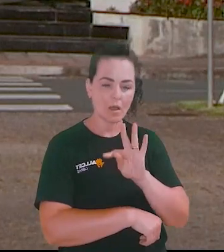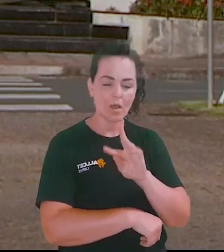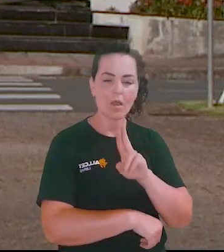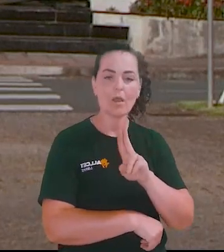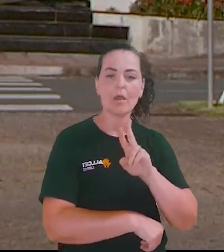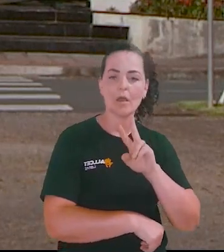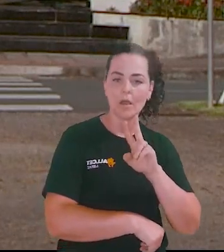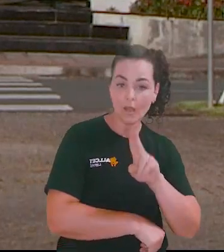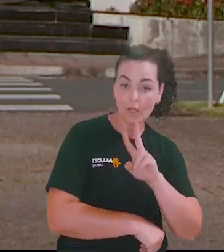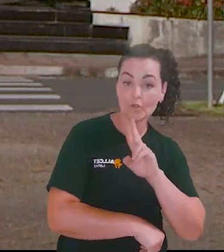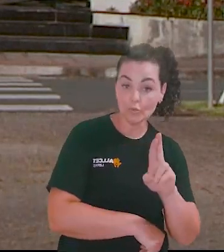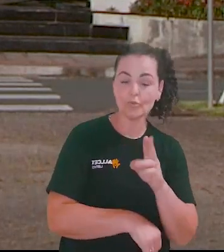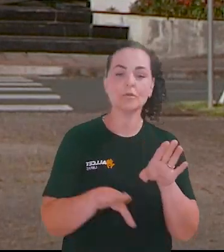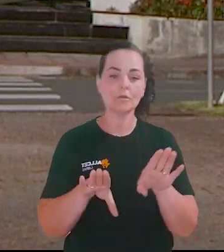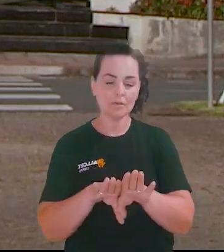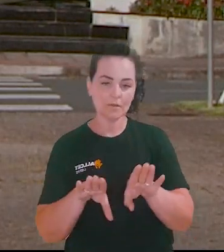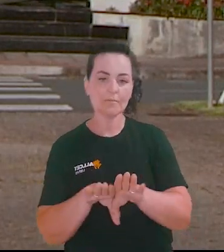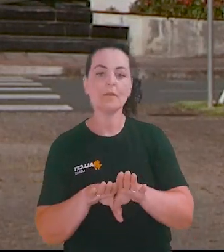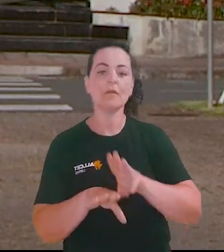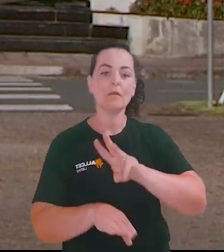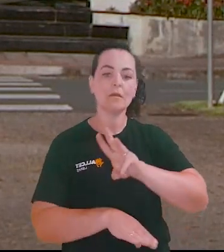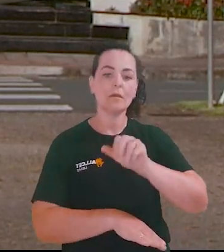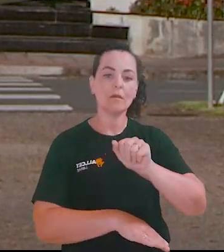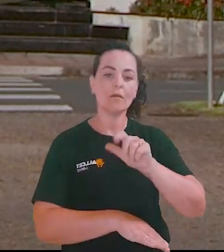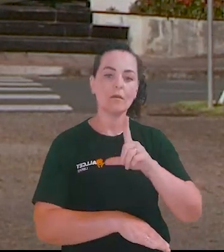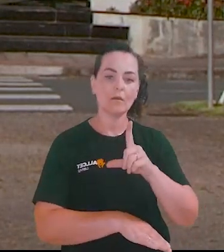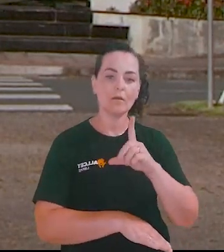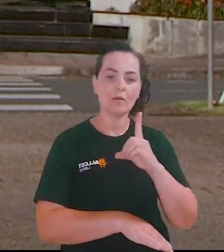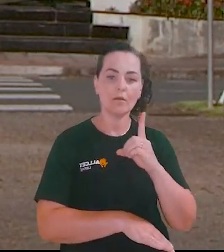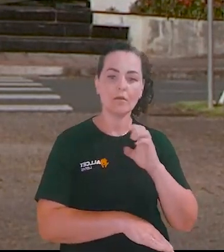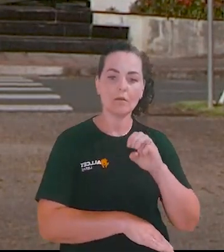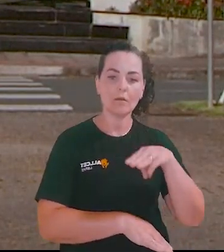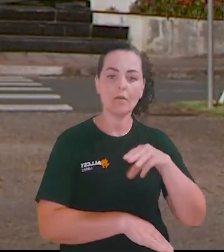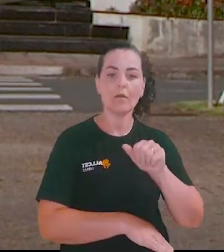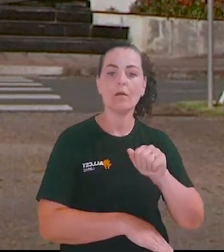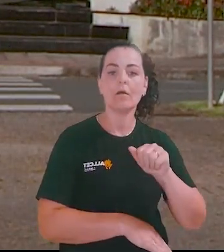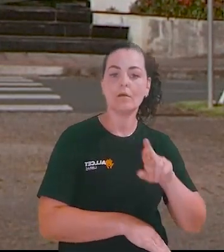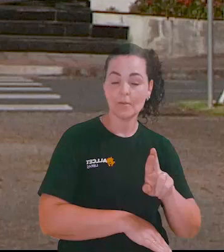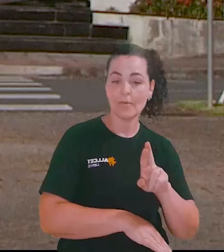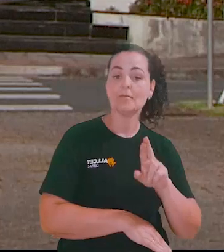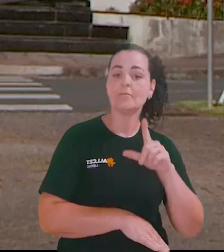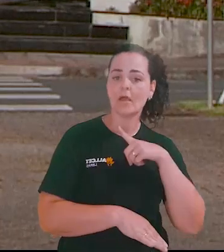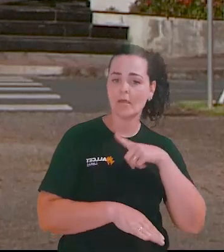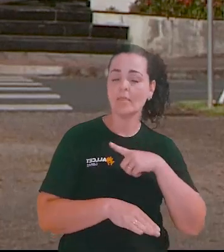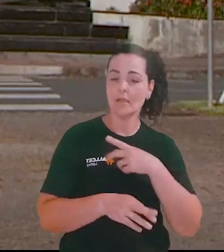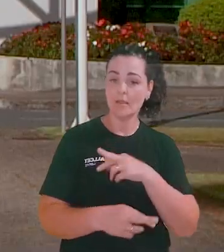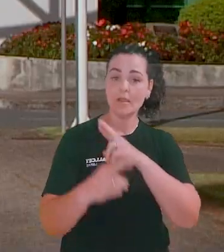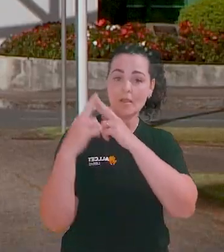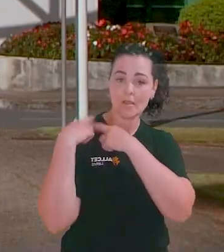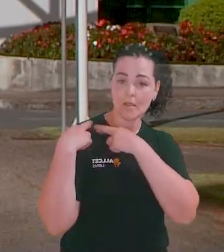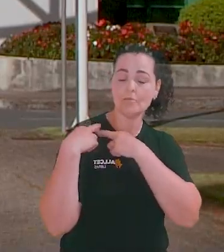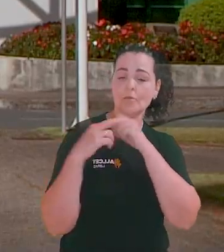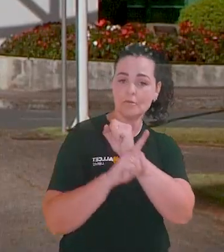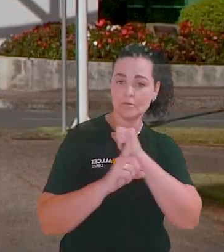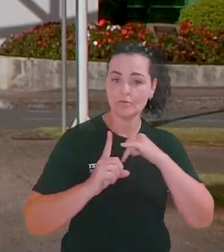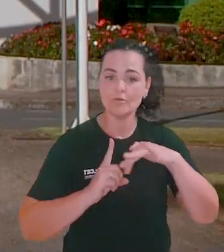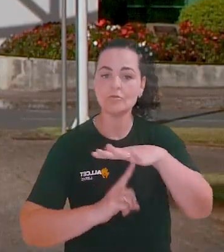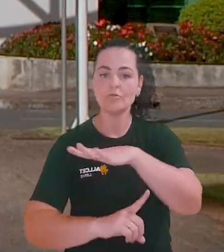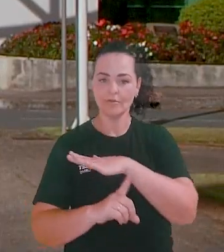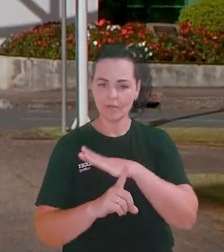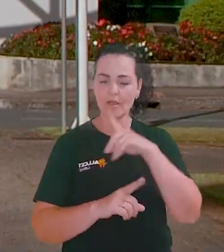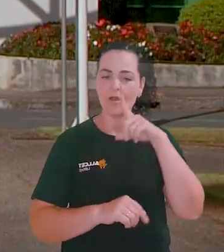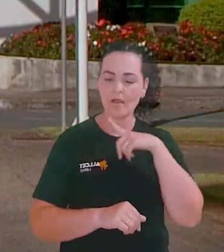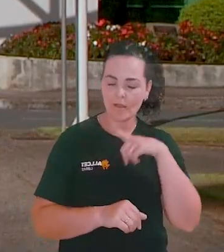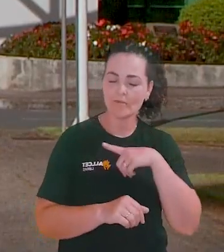Gruba, a ACIGES tem como missão o estímulo ao empreendedorismo com responsabilidade social. Com um amplo programa